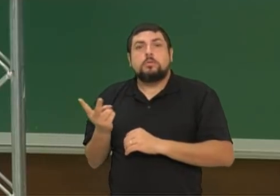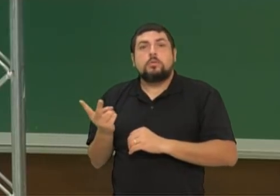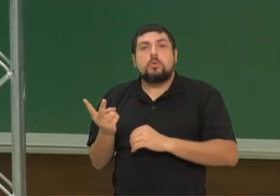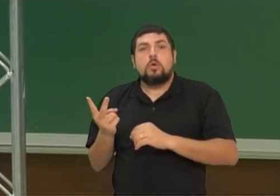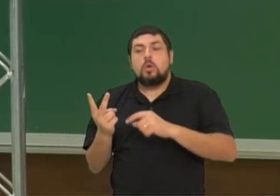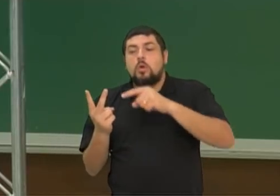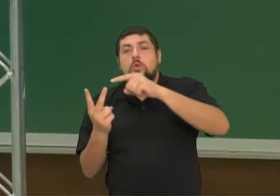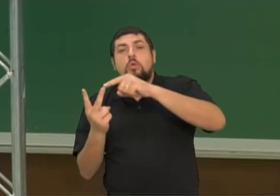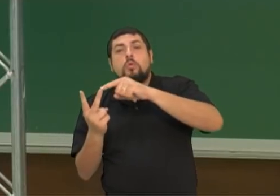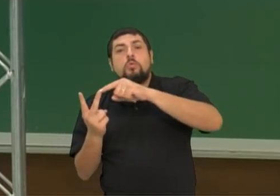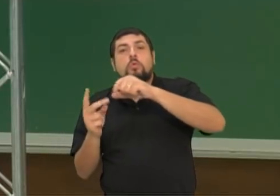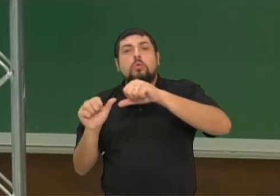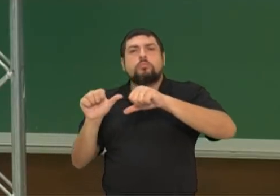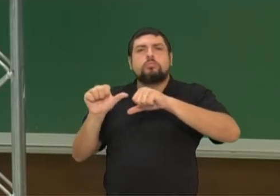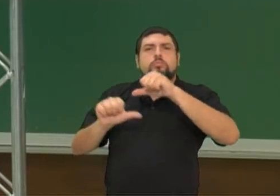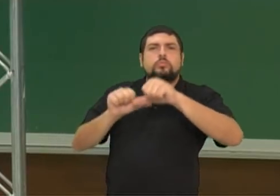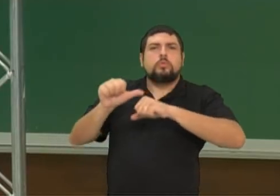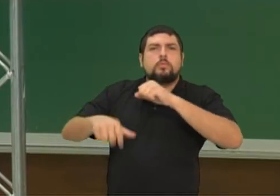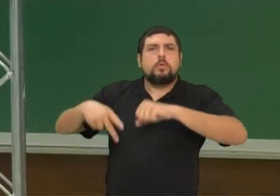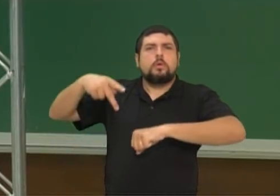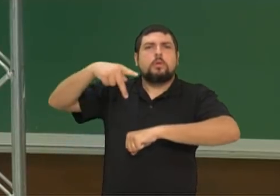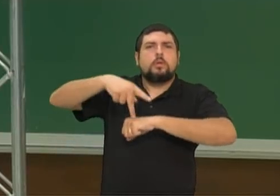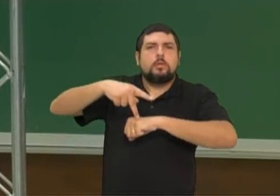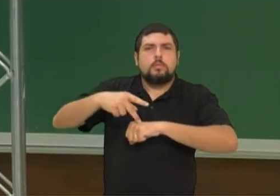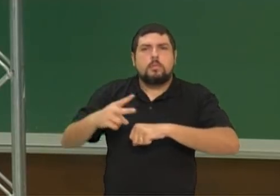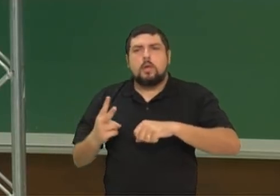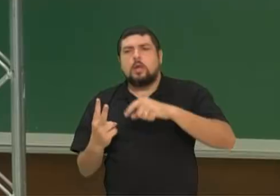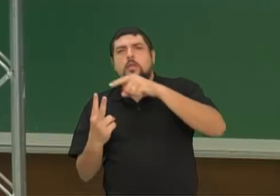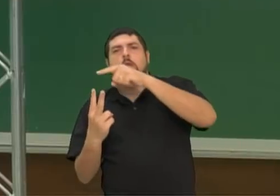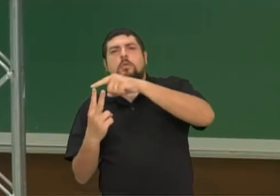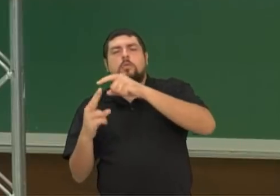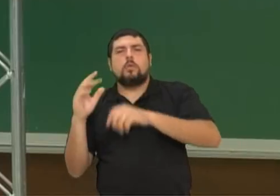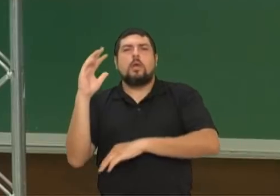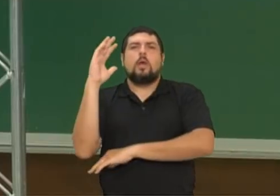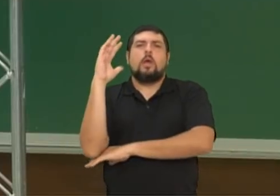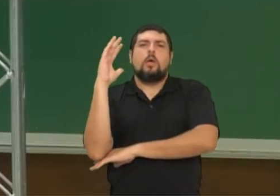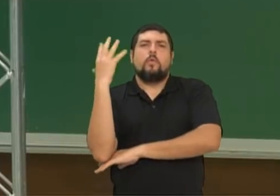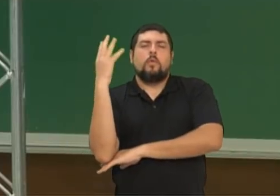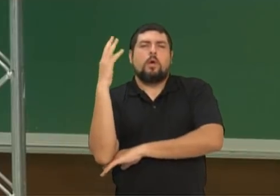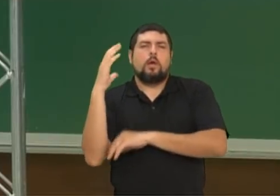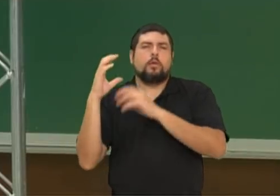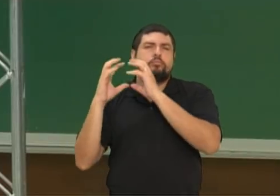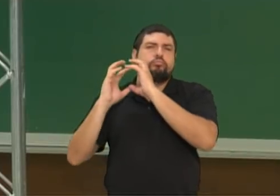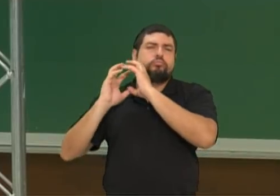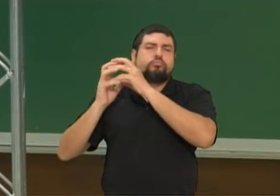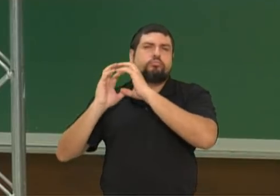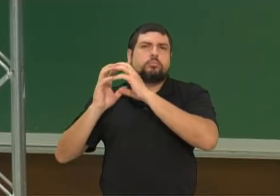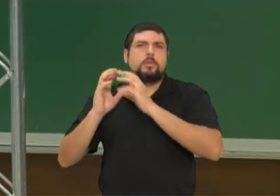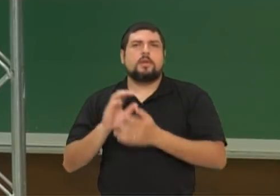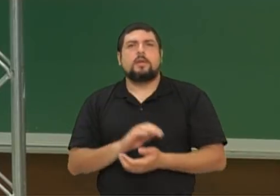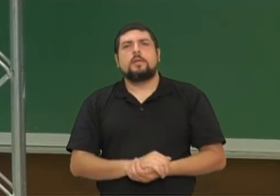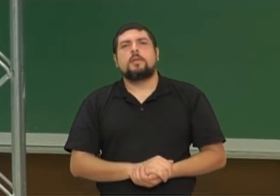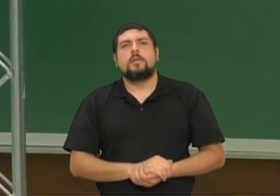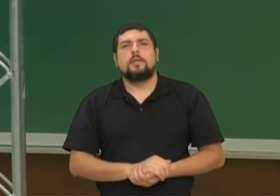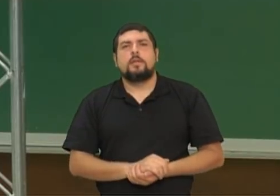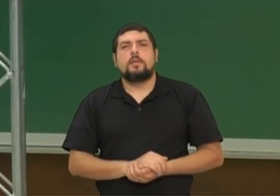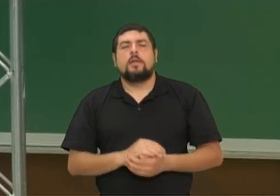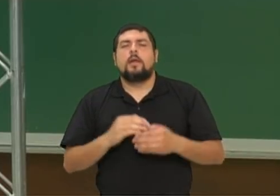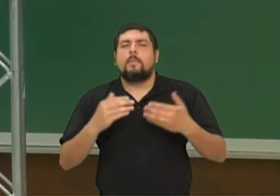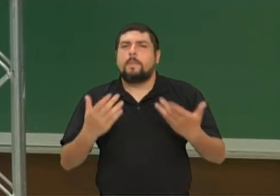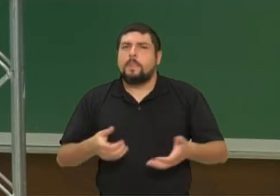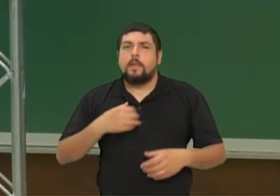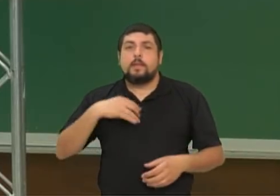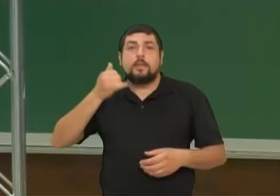e o outro numa palmeira. Então, esse é o mito, a cosmovisão ou a lenda indígena